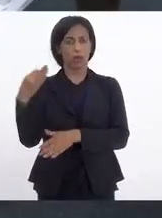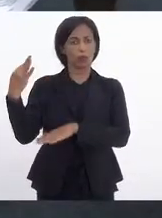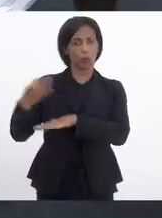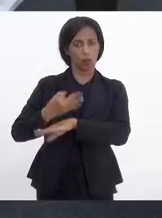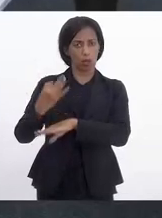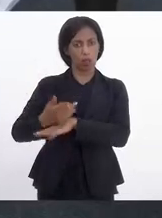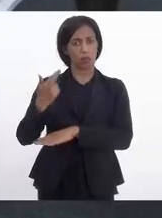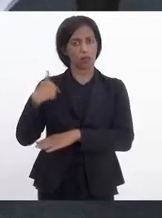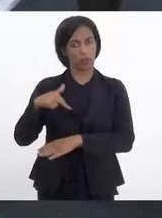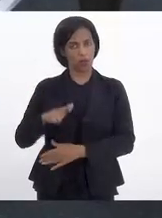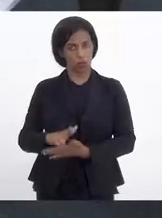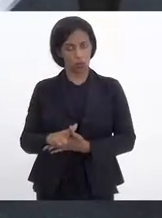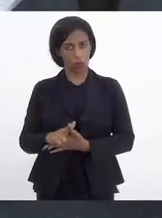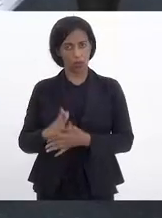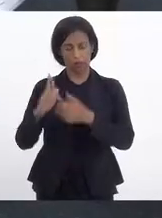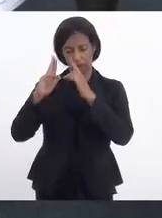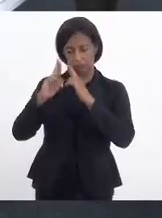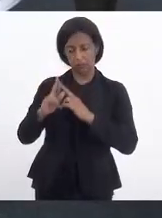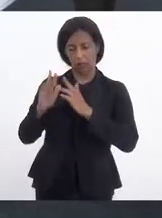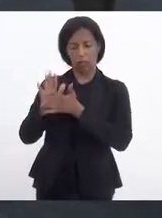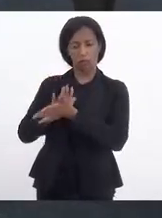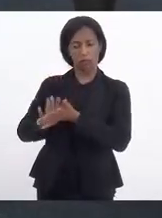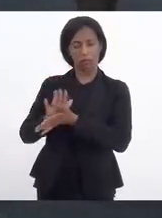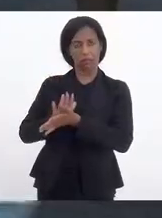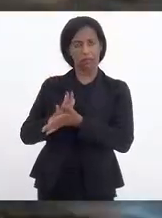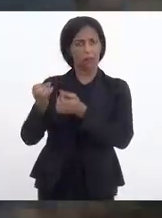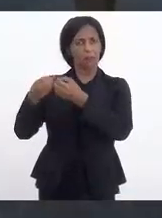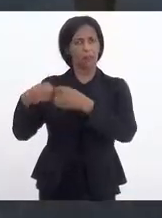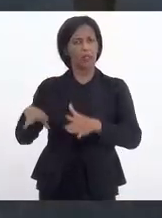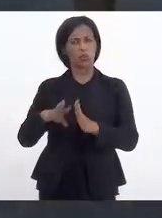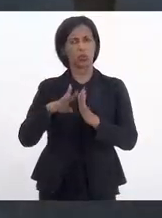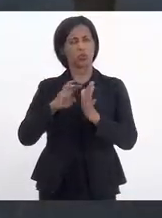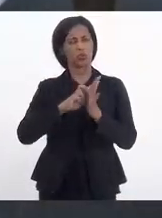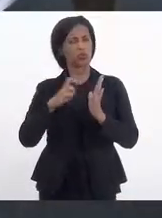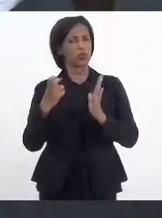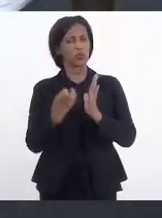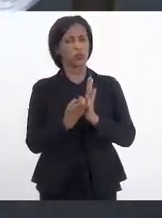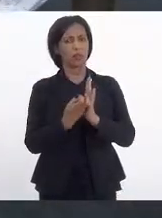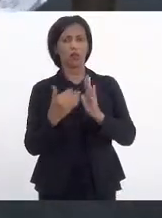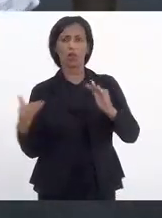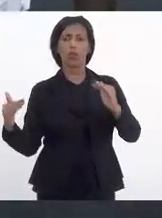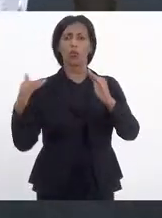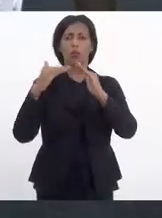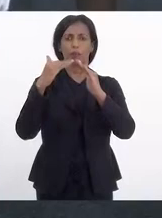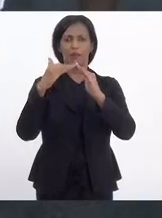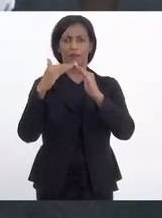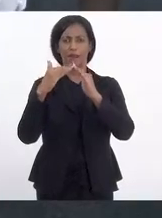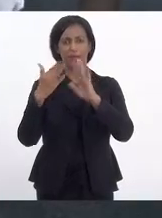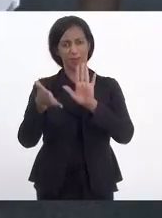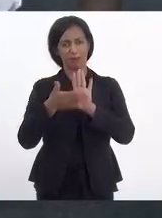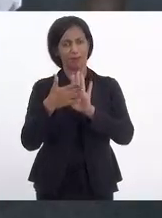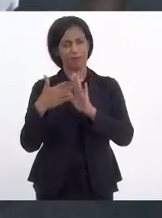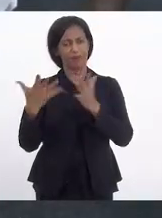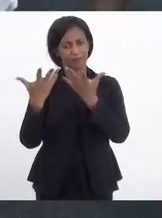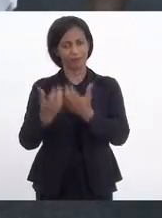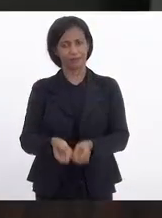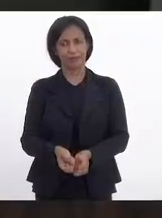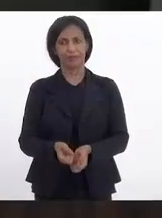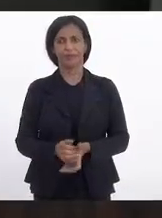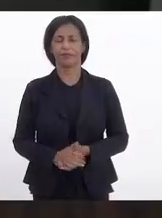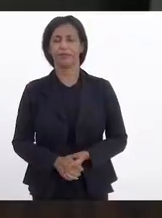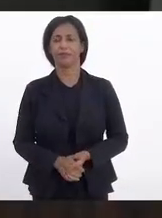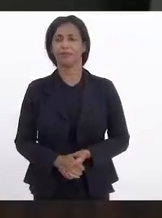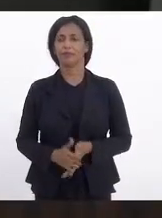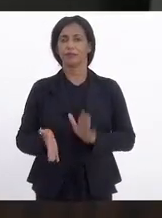intolerância religiosa sem prejuízo de emendas que nós oferecemos no mérito parecer é favorável